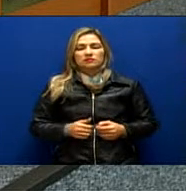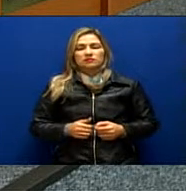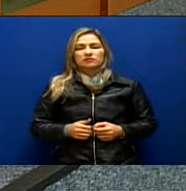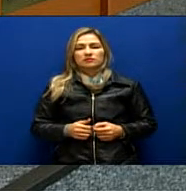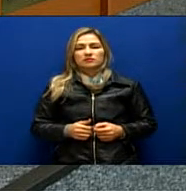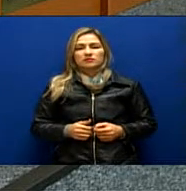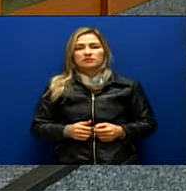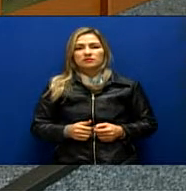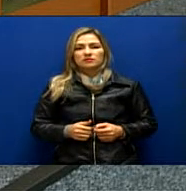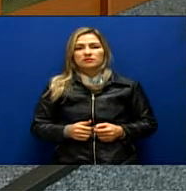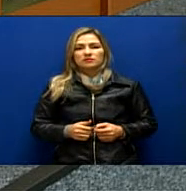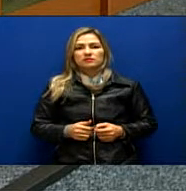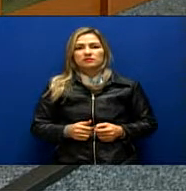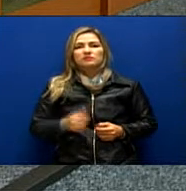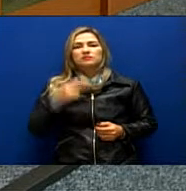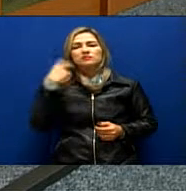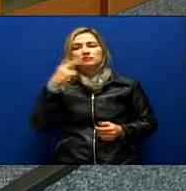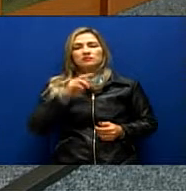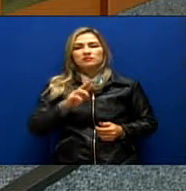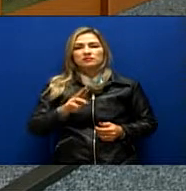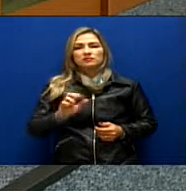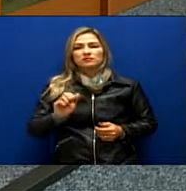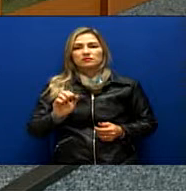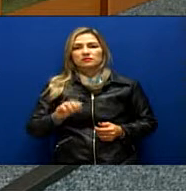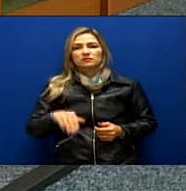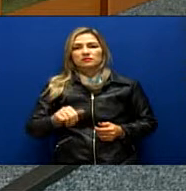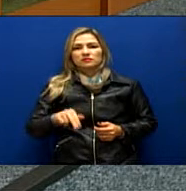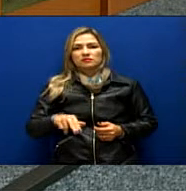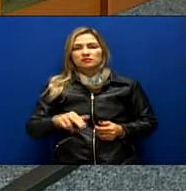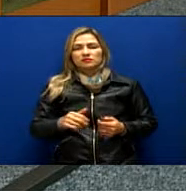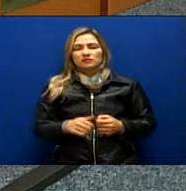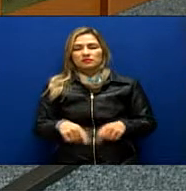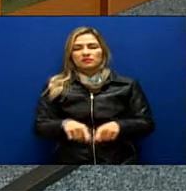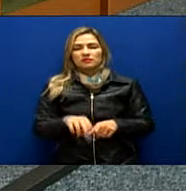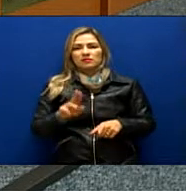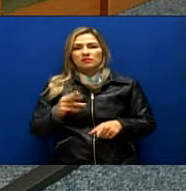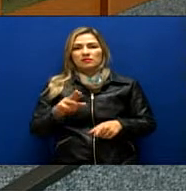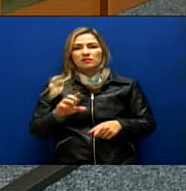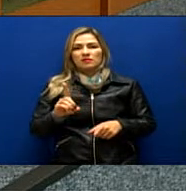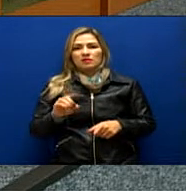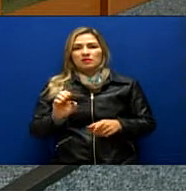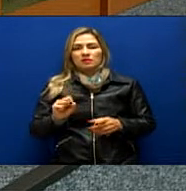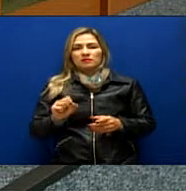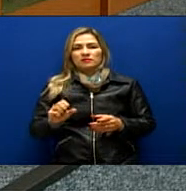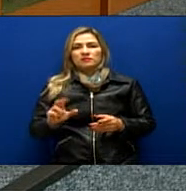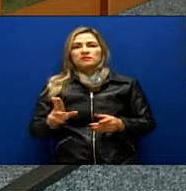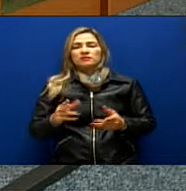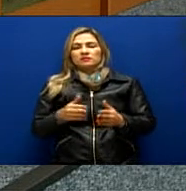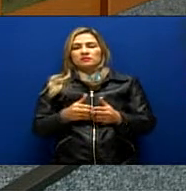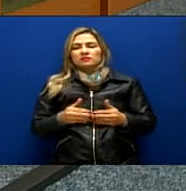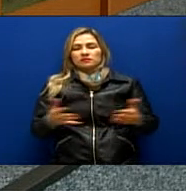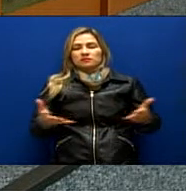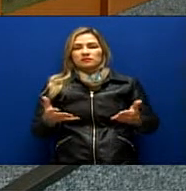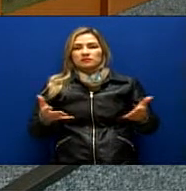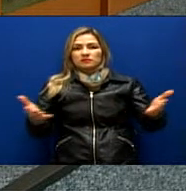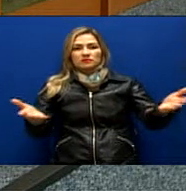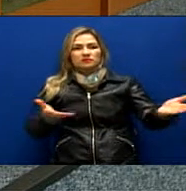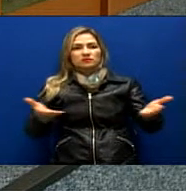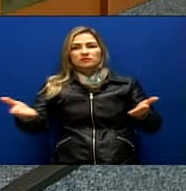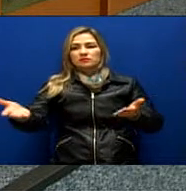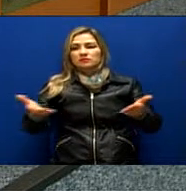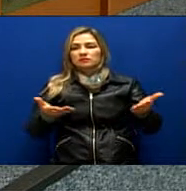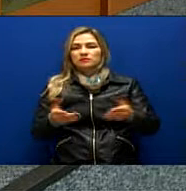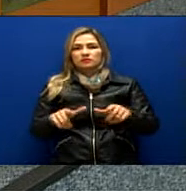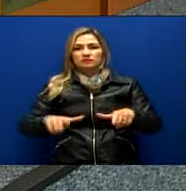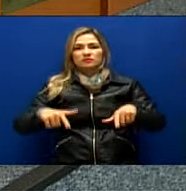agora o pedido do vereador Renan e do vereador Udo Supicini para que abra esse espaço para as homenagens às pessoas que estão aguardando, que precisam voltar para as aulas.